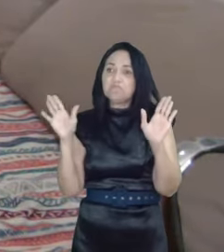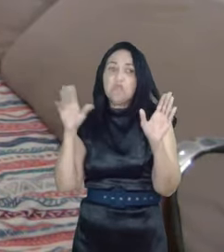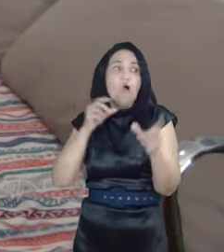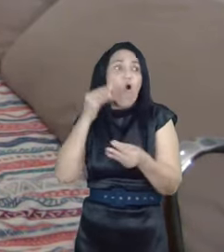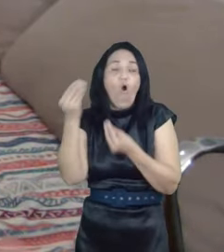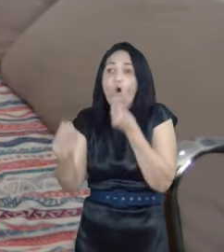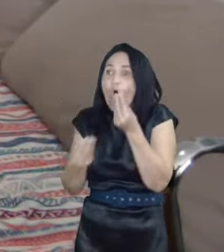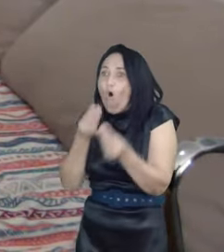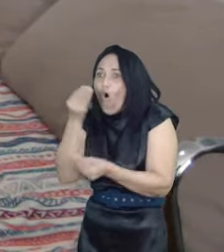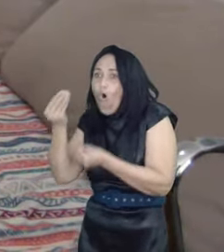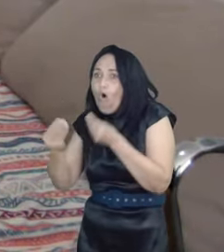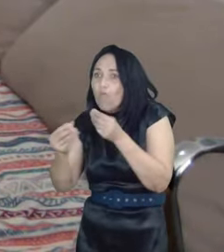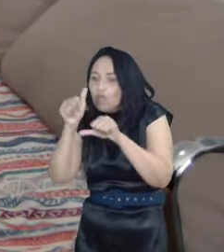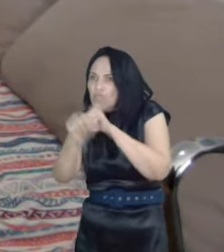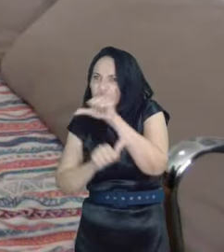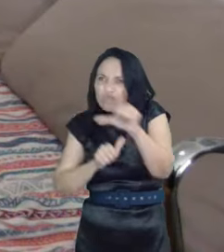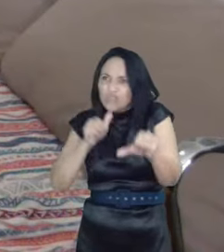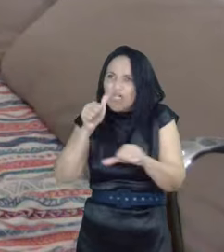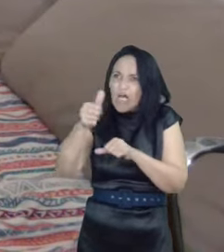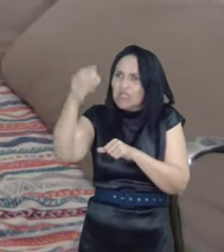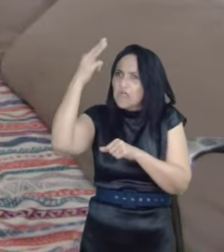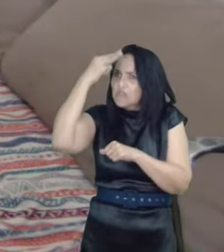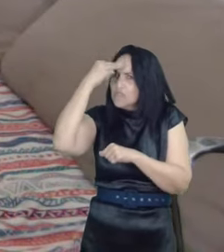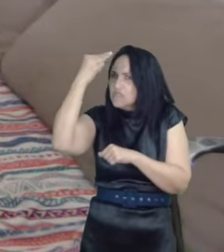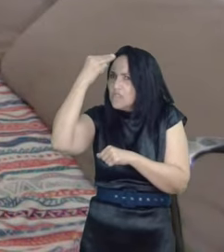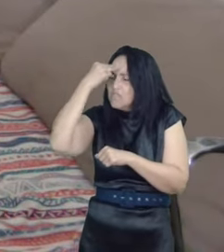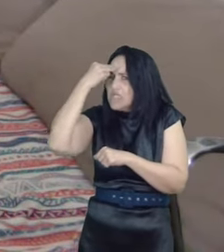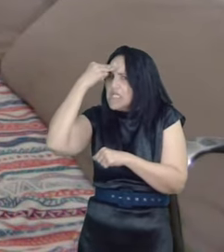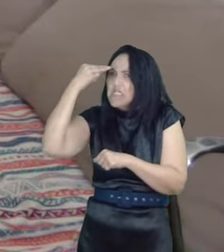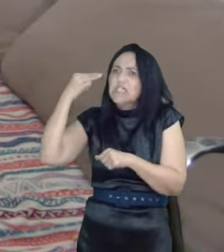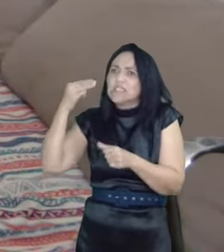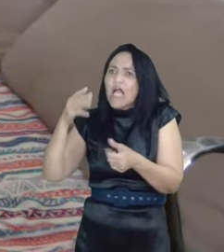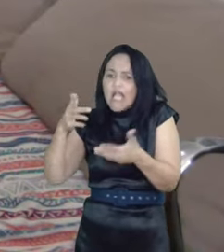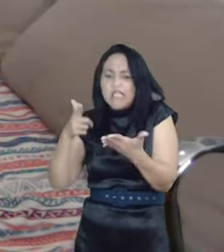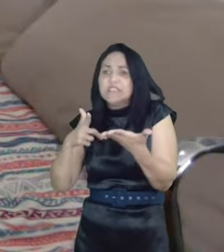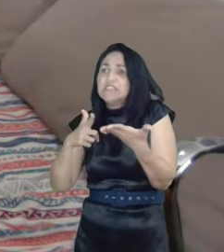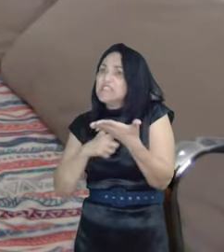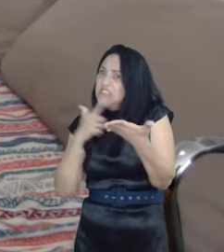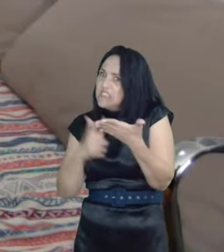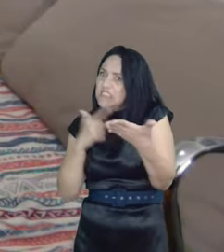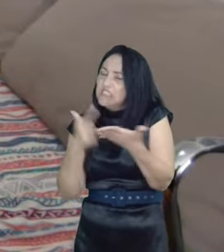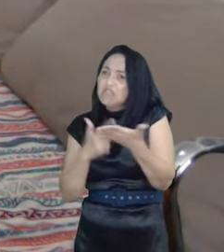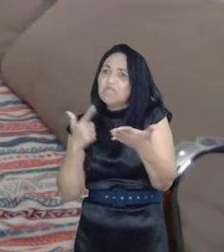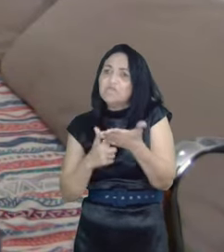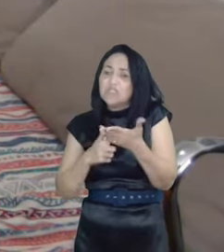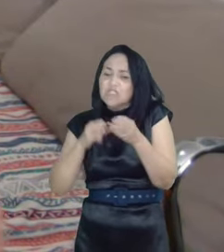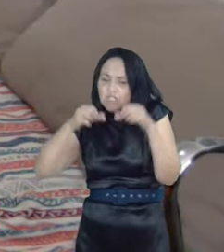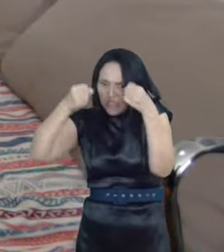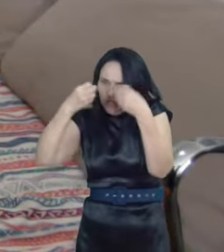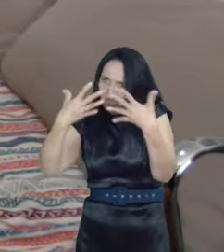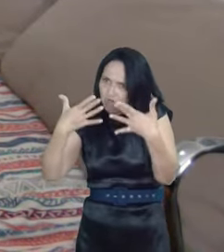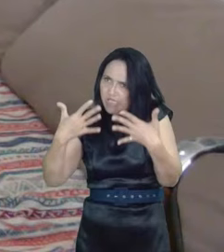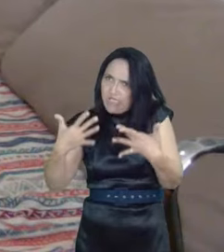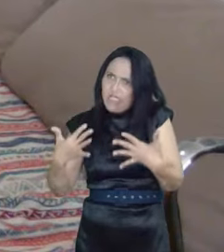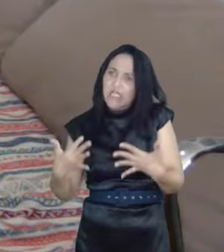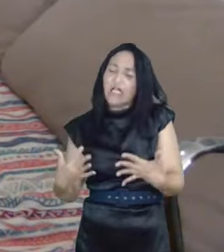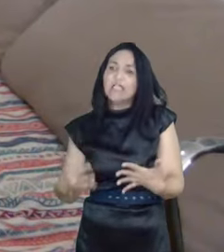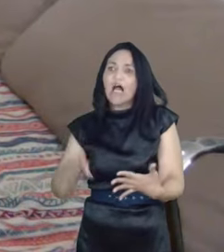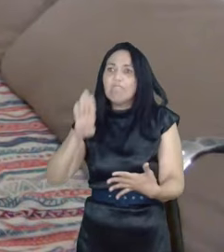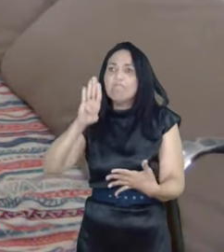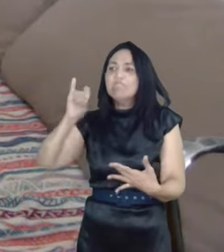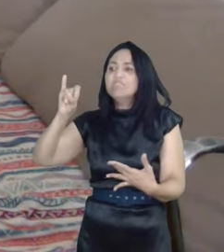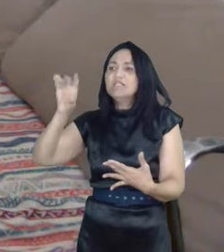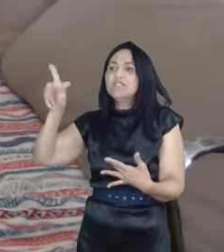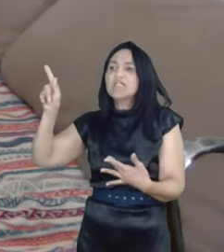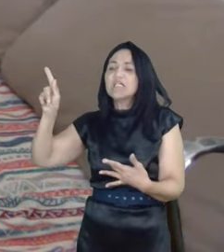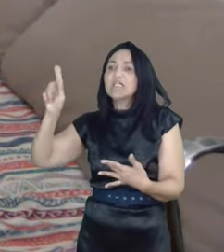Mundo, lançado no ano passado, esse livro aí, que fala justamente isso, de que as big techs trabalham ali o algoritmo justamente em